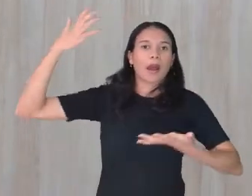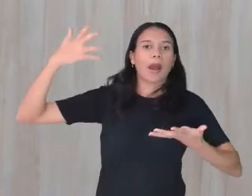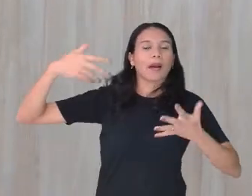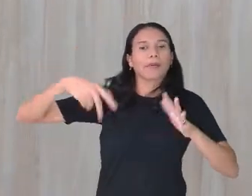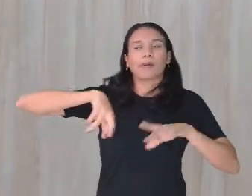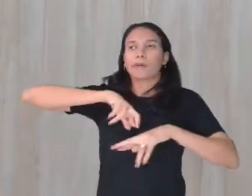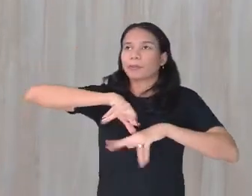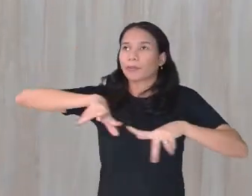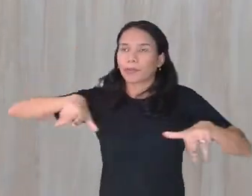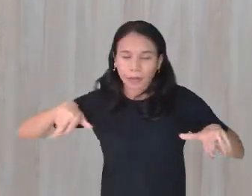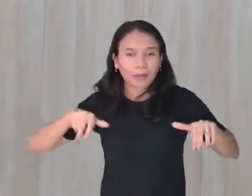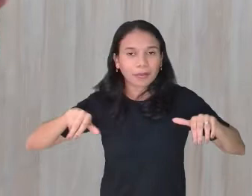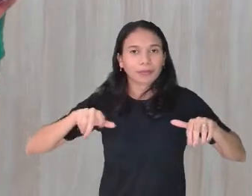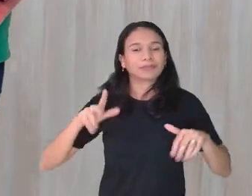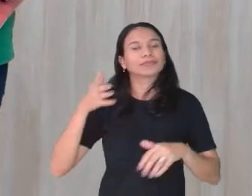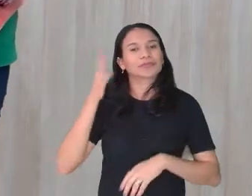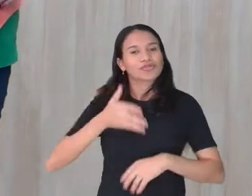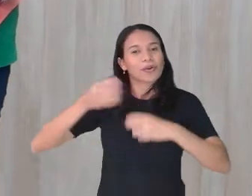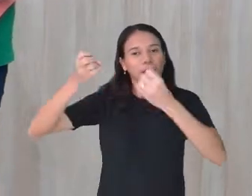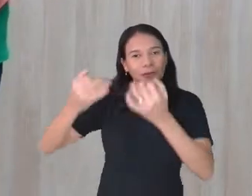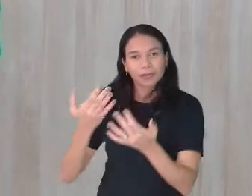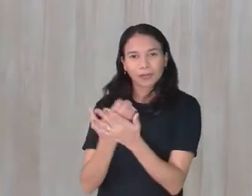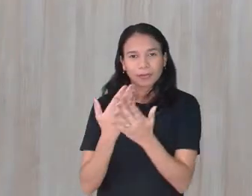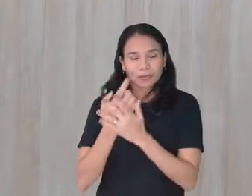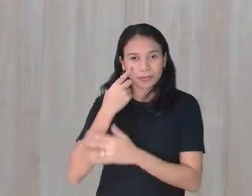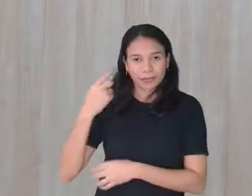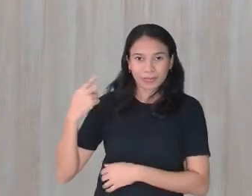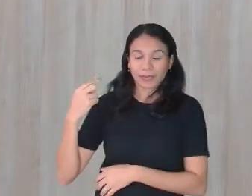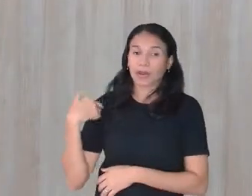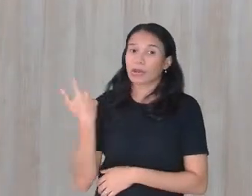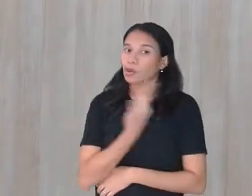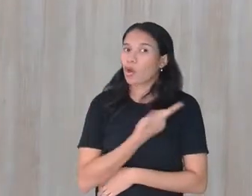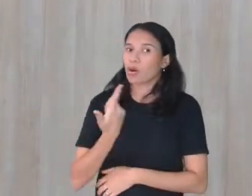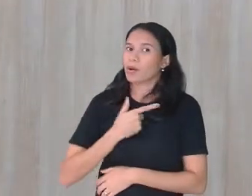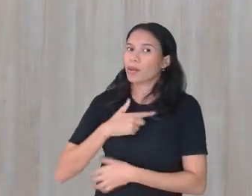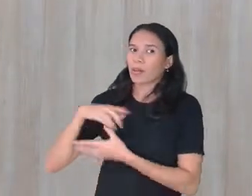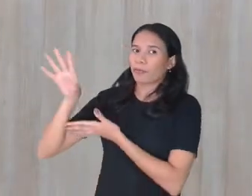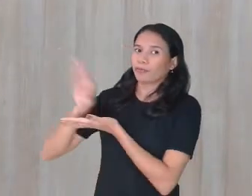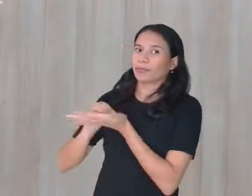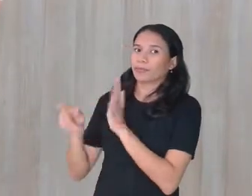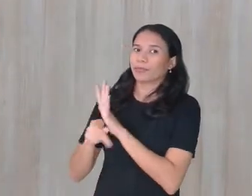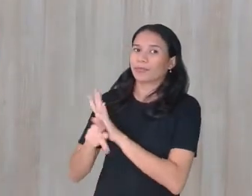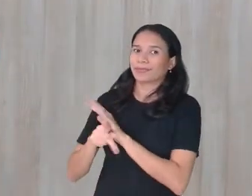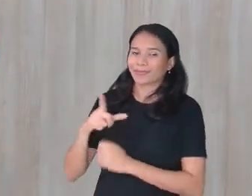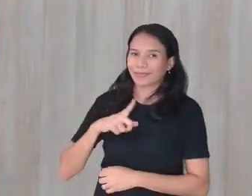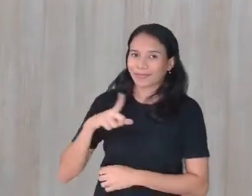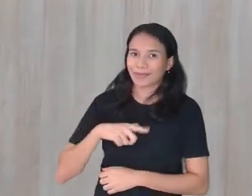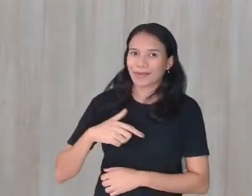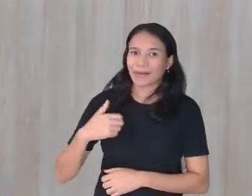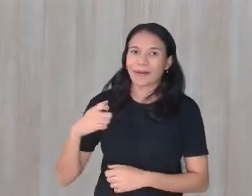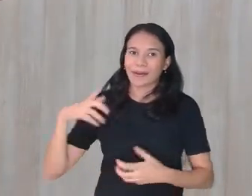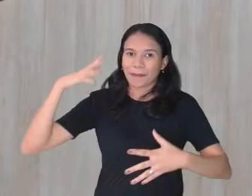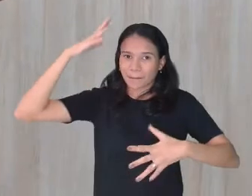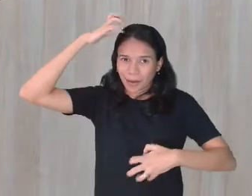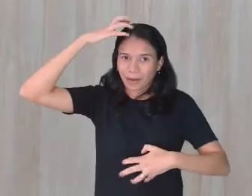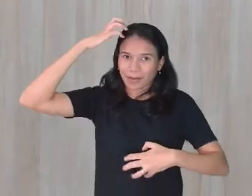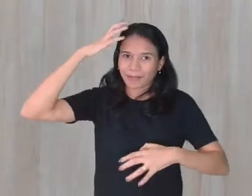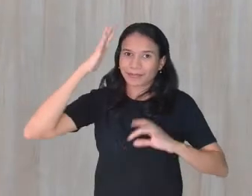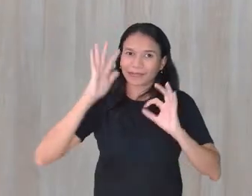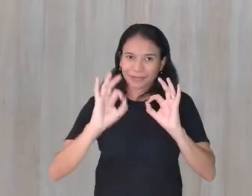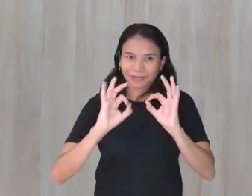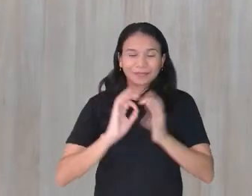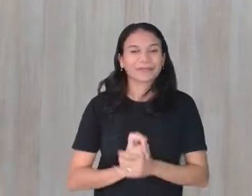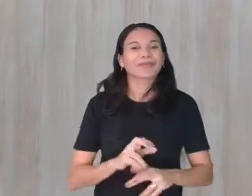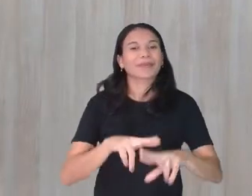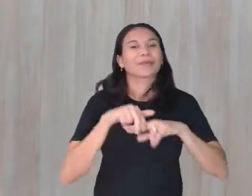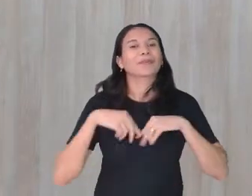chimpanzés, né? E eu já falei em uma aula para vocês que nós não descendemos dele. Para descender, eles tinham que entrar em extinção. E aí